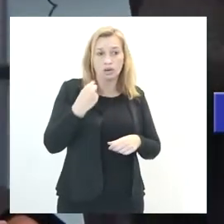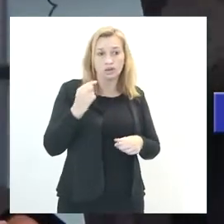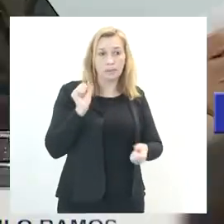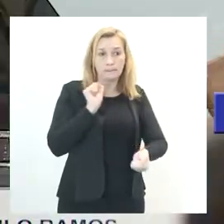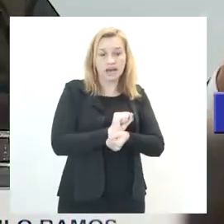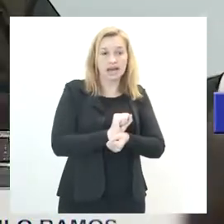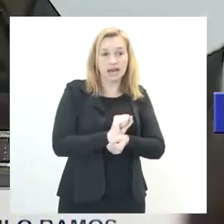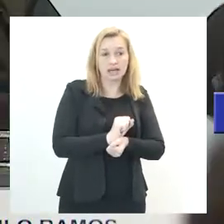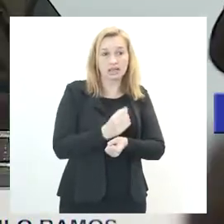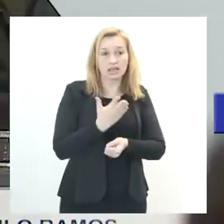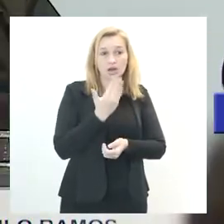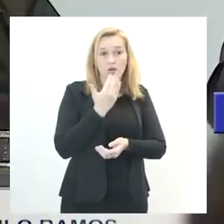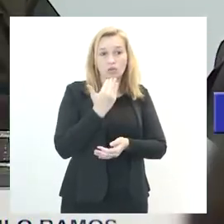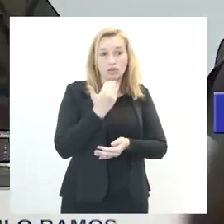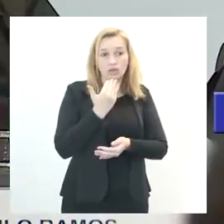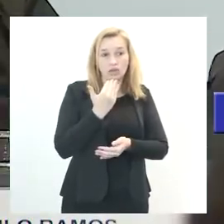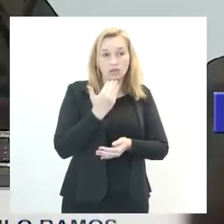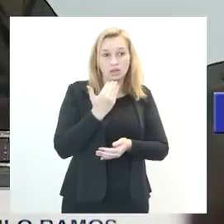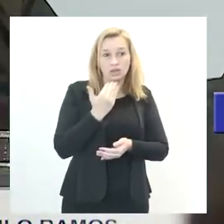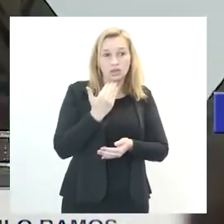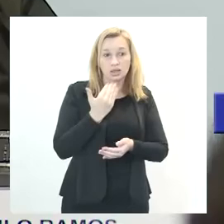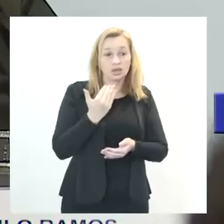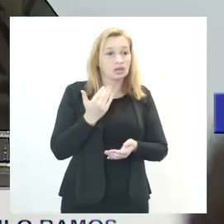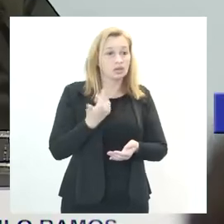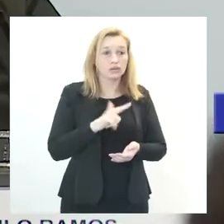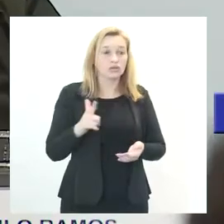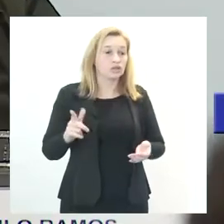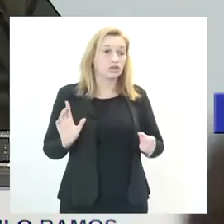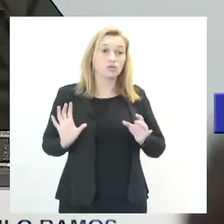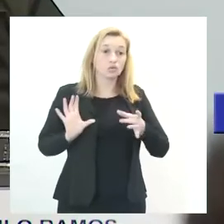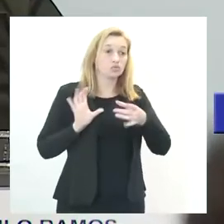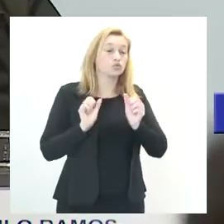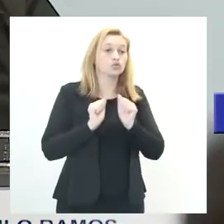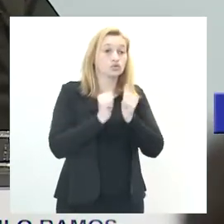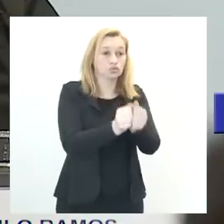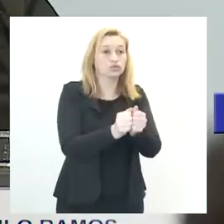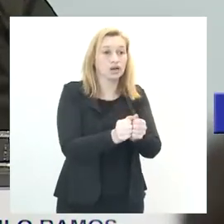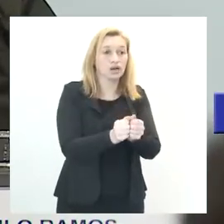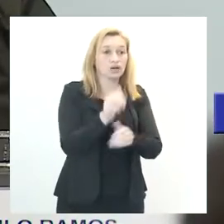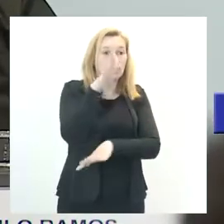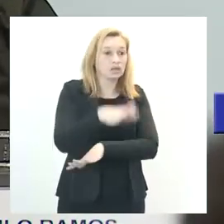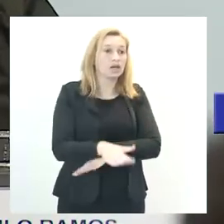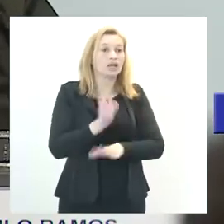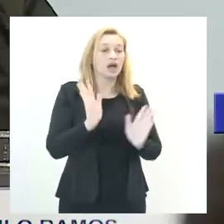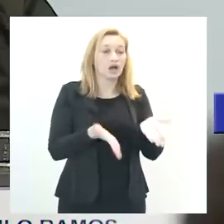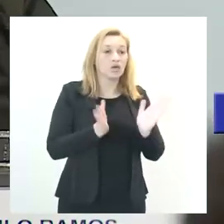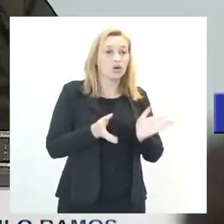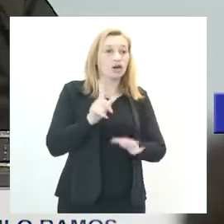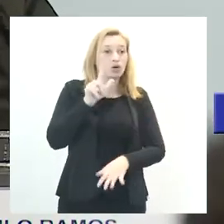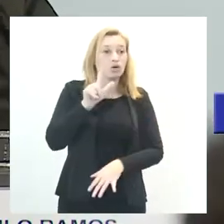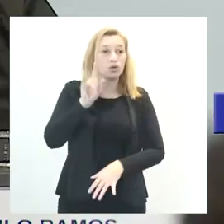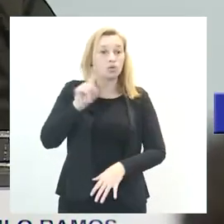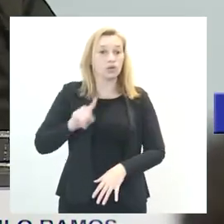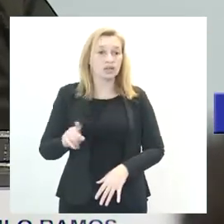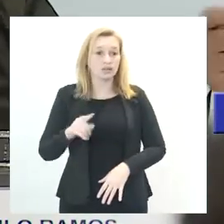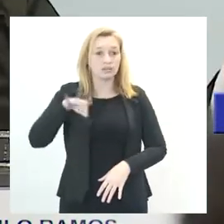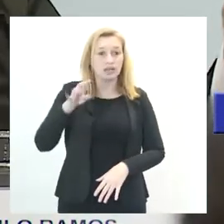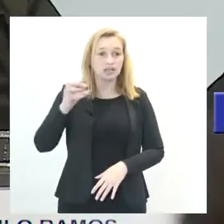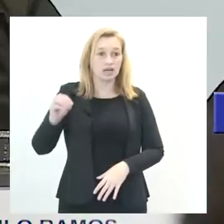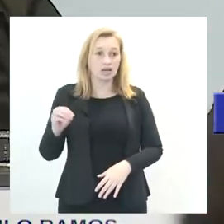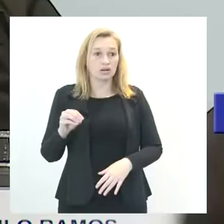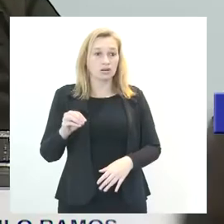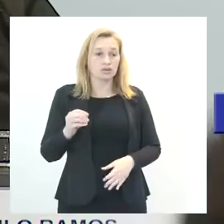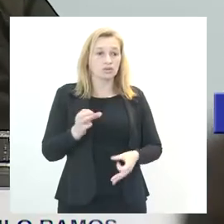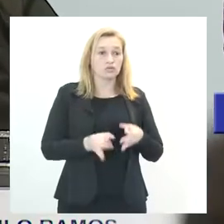já não voltei porque eu vou emendar a parte da tarde então agora Luiz Marcelo sindicato servidor do Tribunal de Contas do